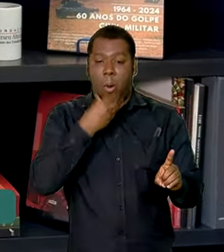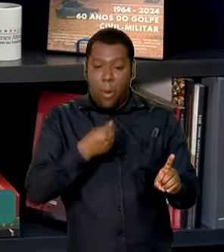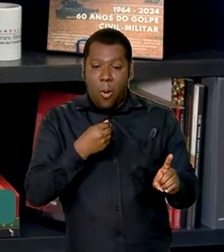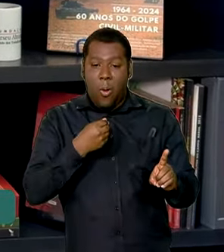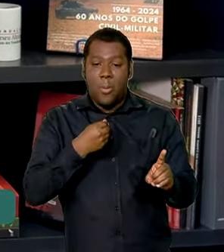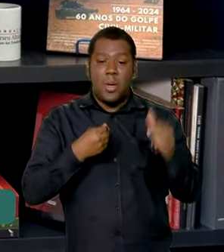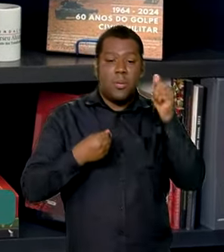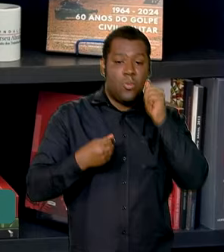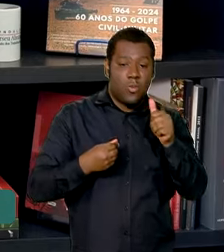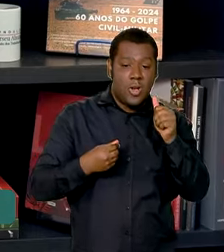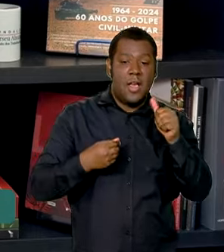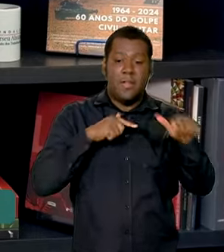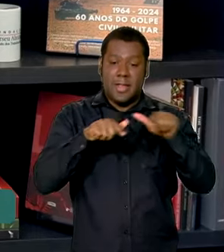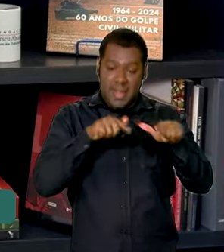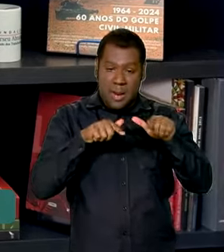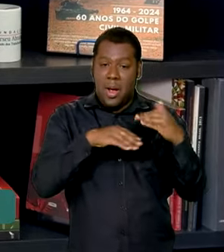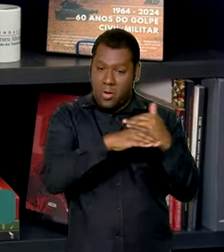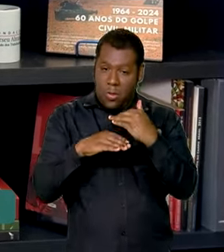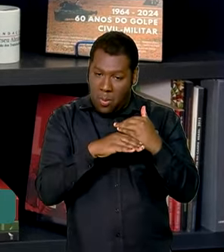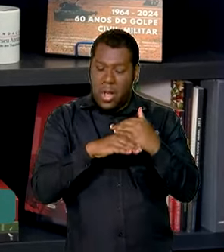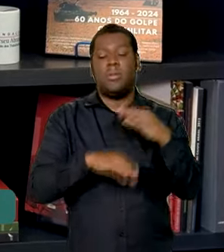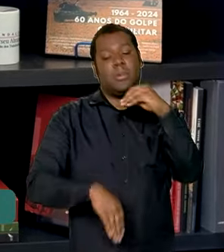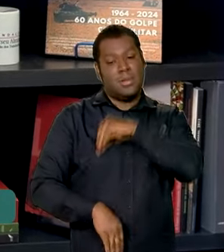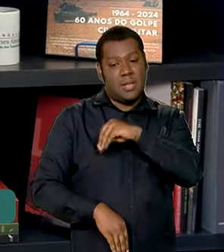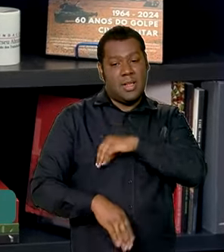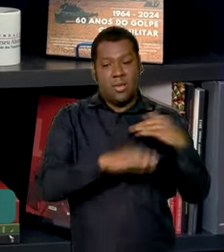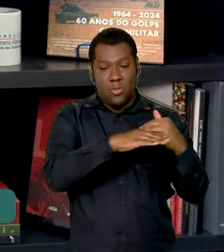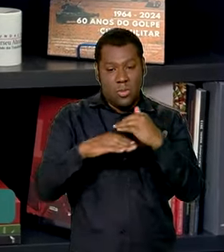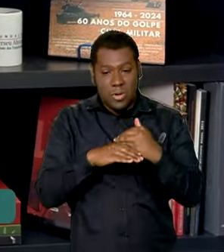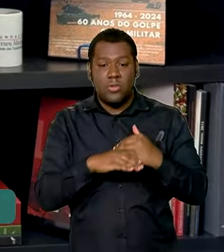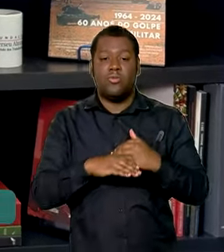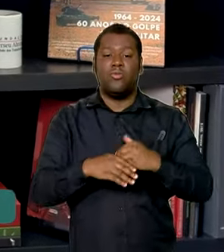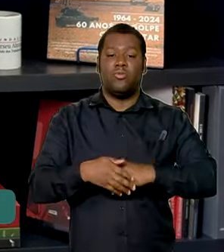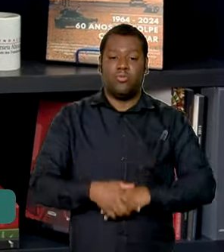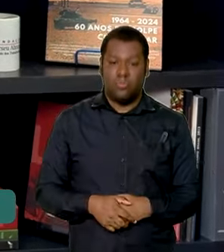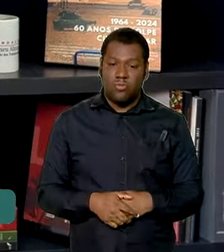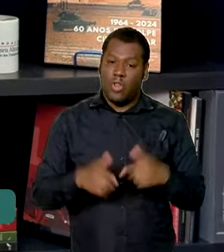salário igual. Esse é o desafio, essa é a luta que nós temos nesse 1º de maio.